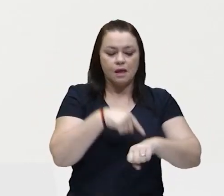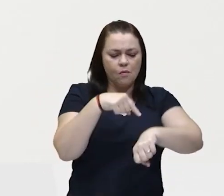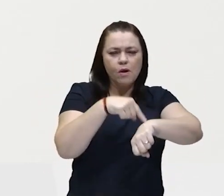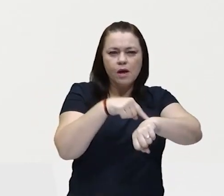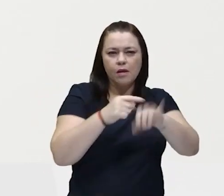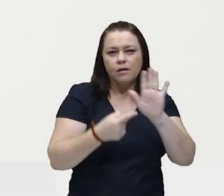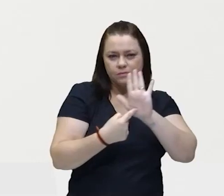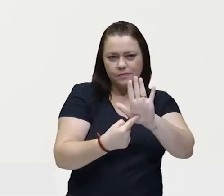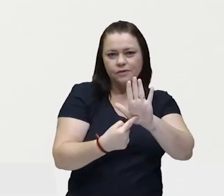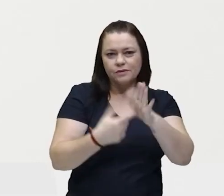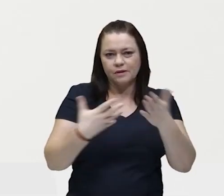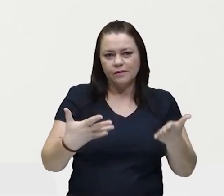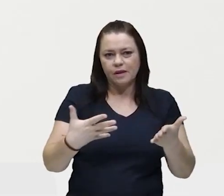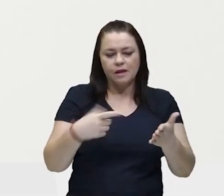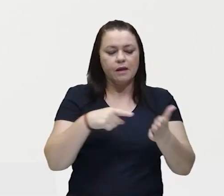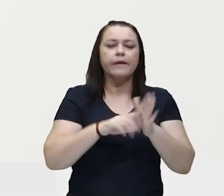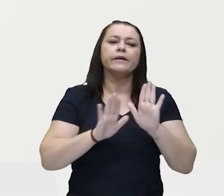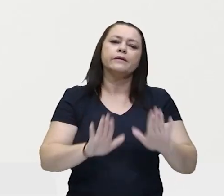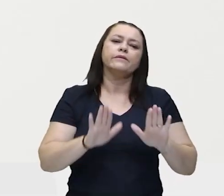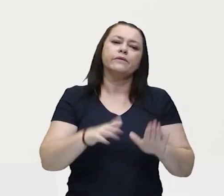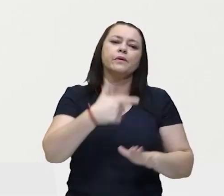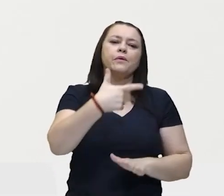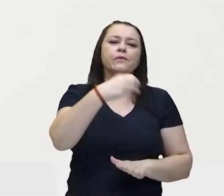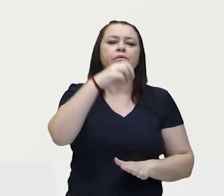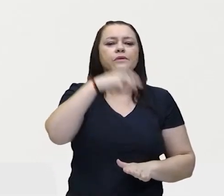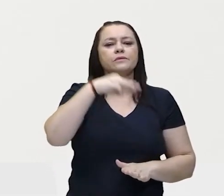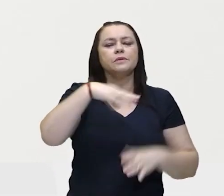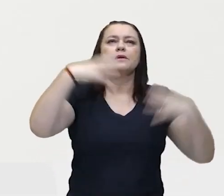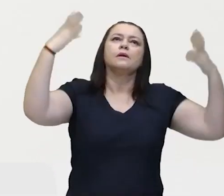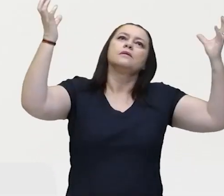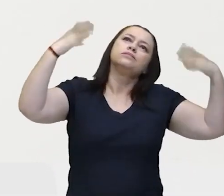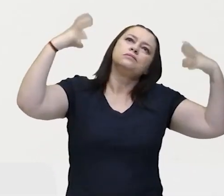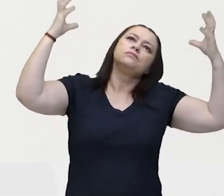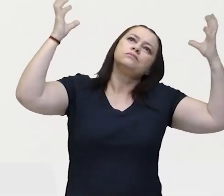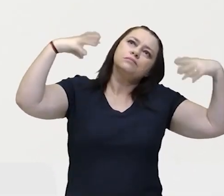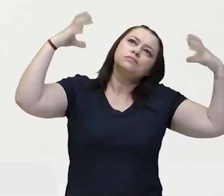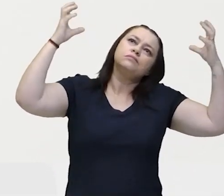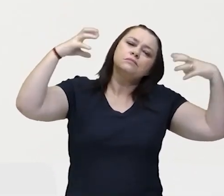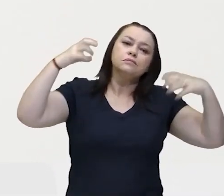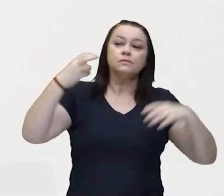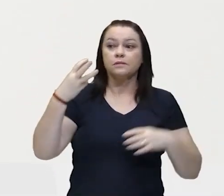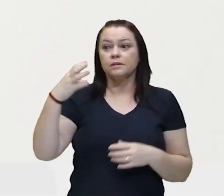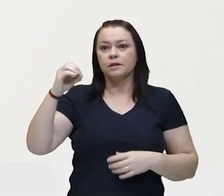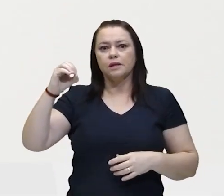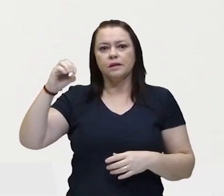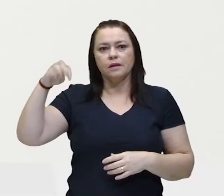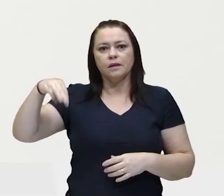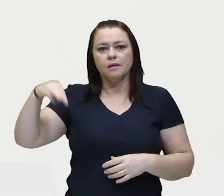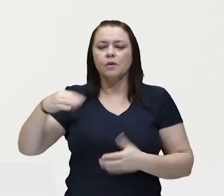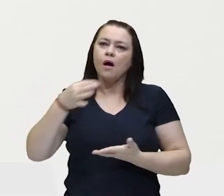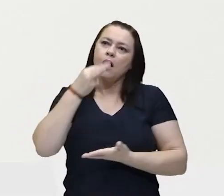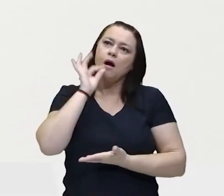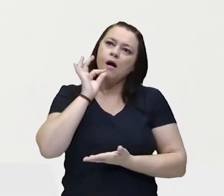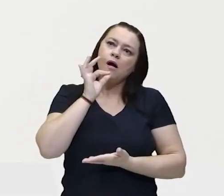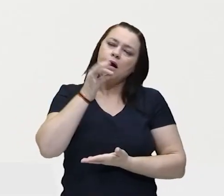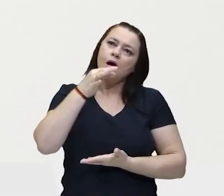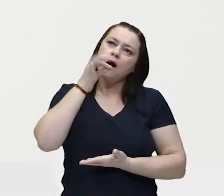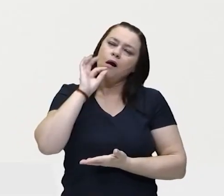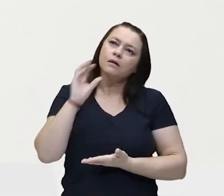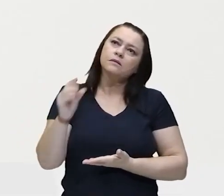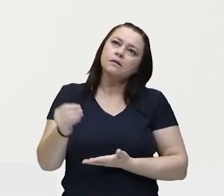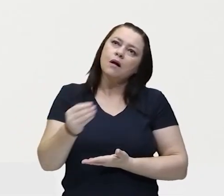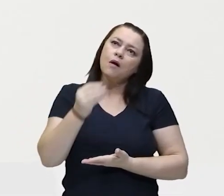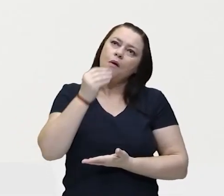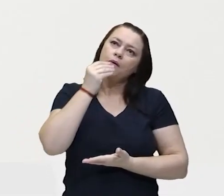relógio. Ele gastou 20 minutos no banho e 30 minutos tomando café. Lembrando que a